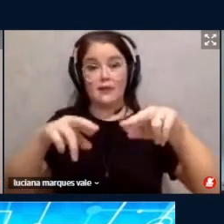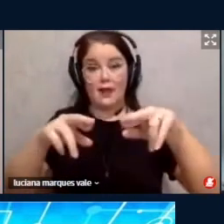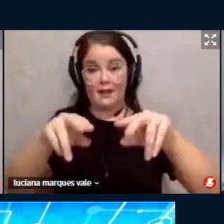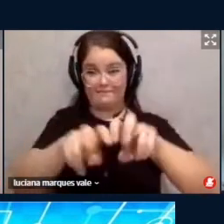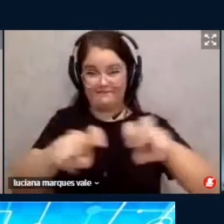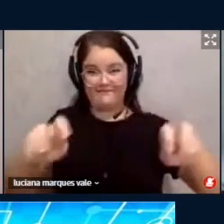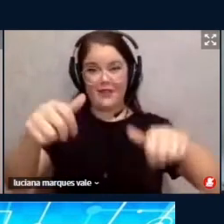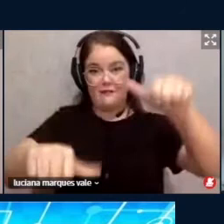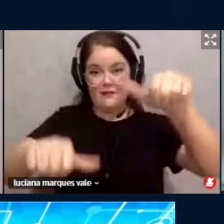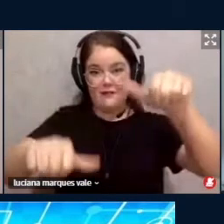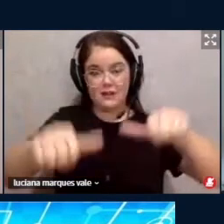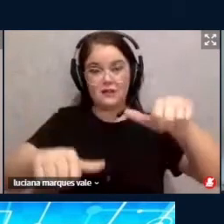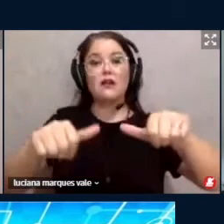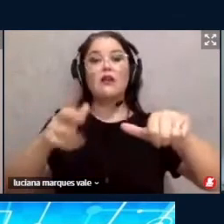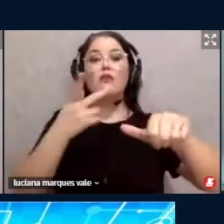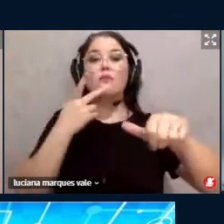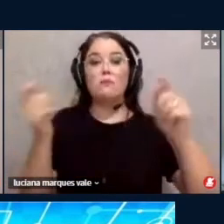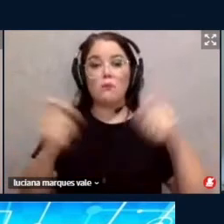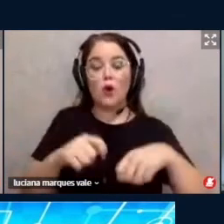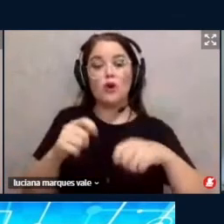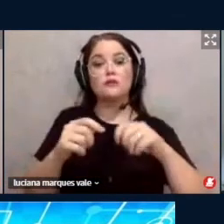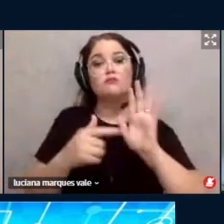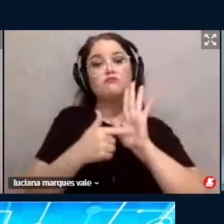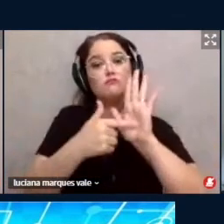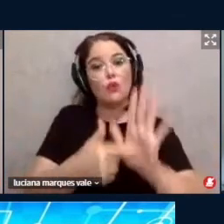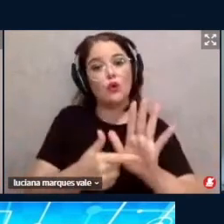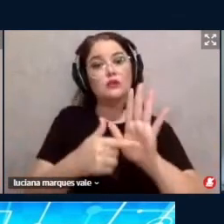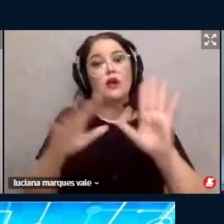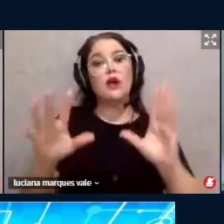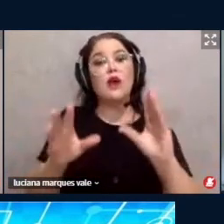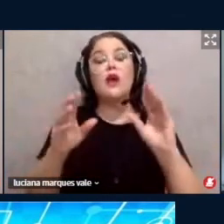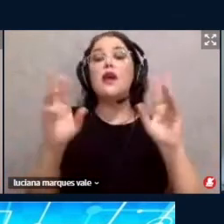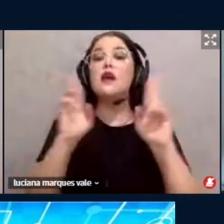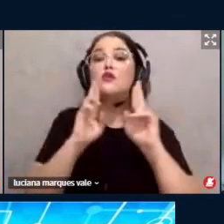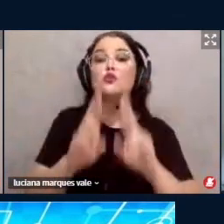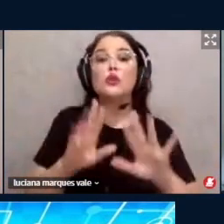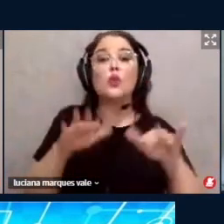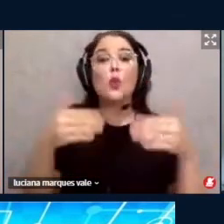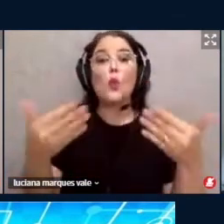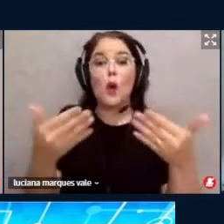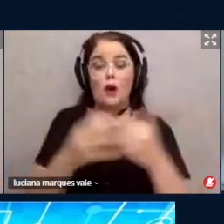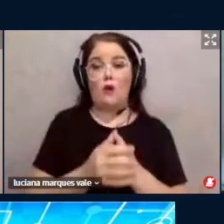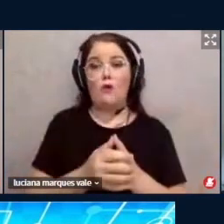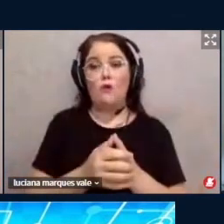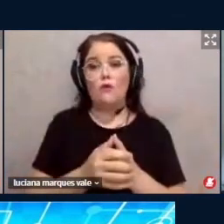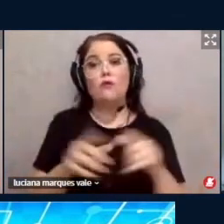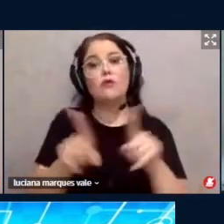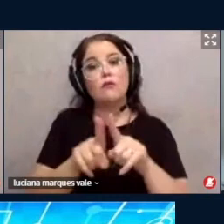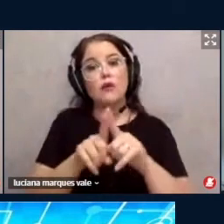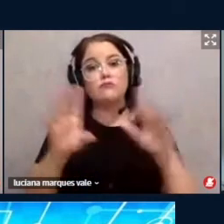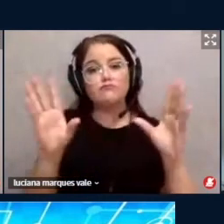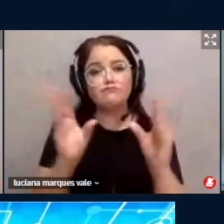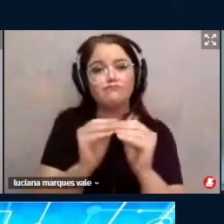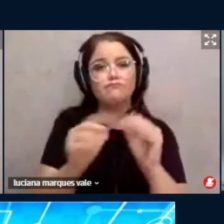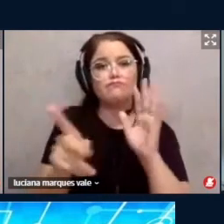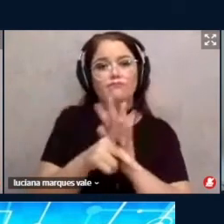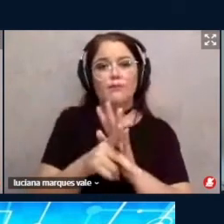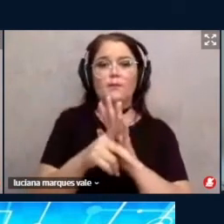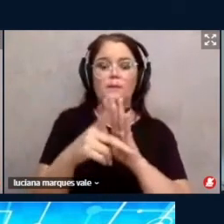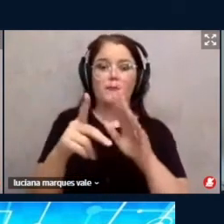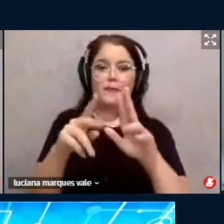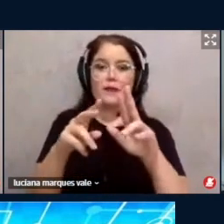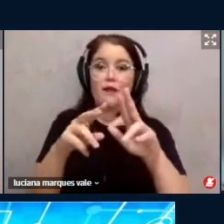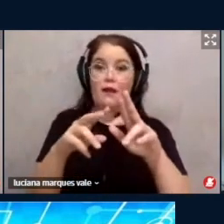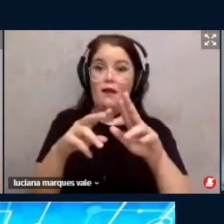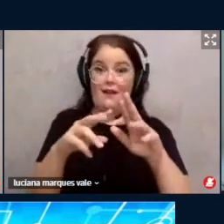faça apresente o resultado e faça o encerramento da sessão.